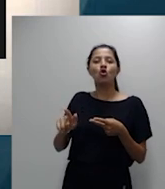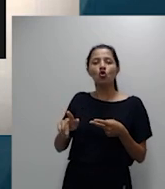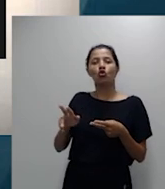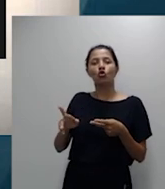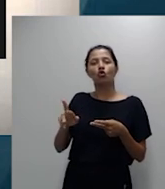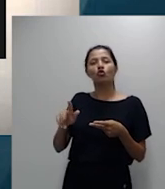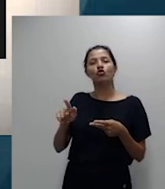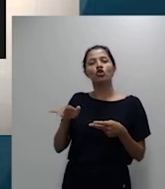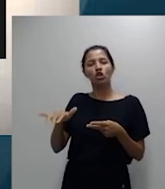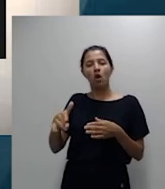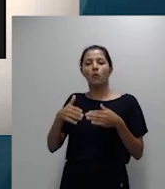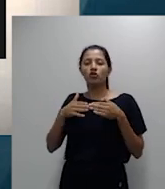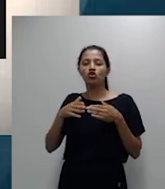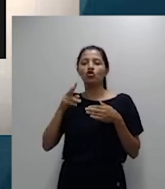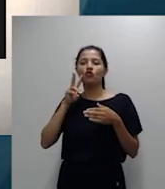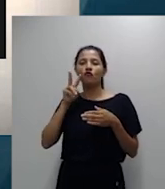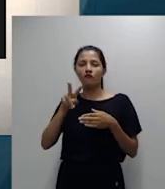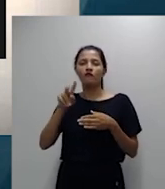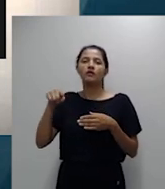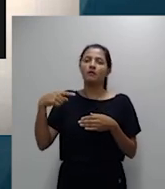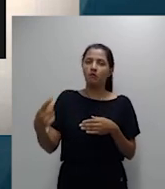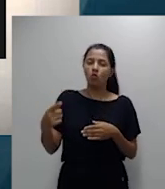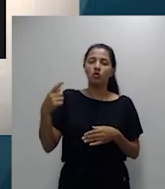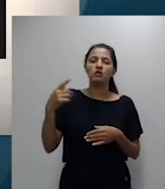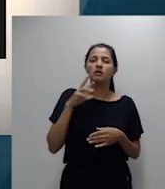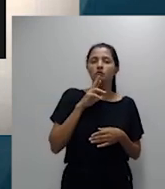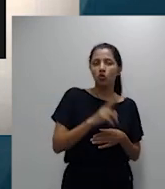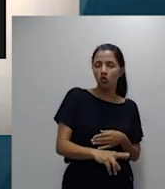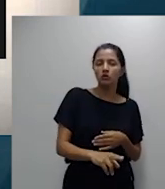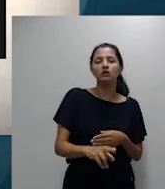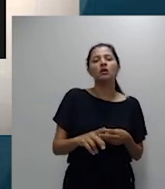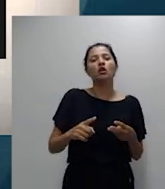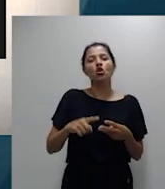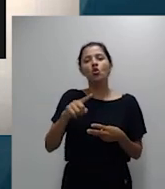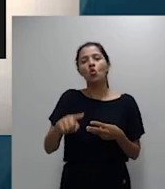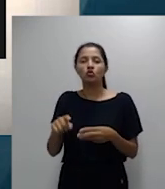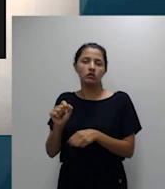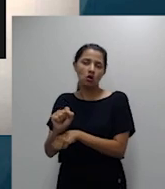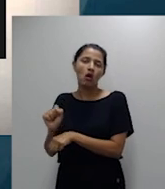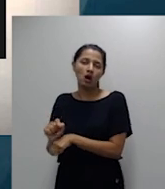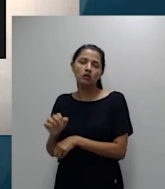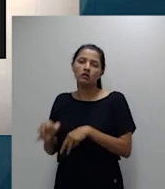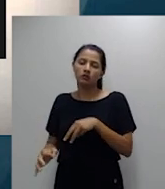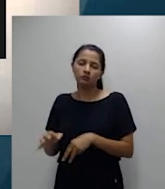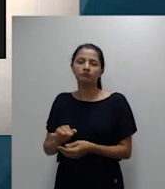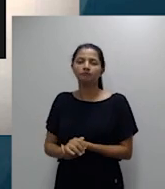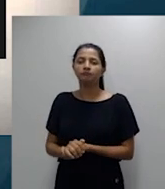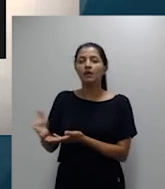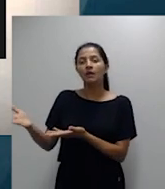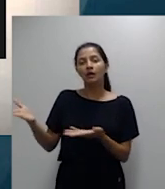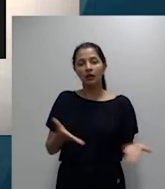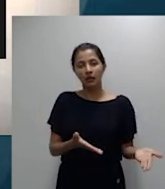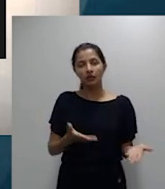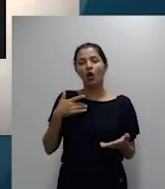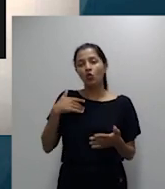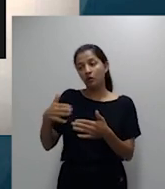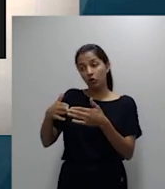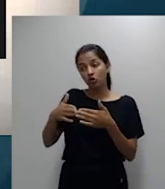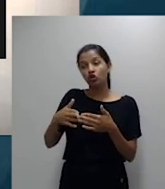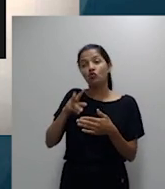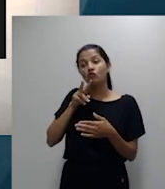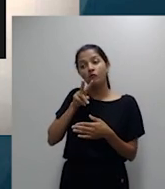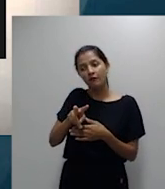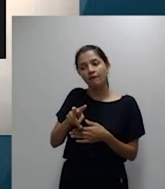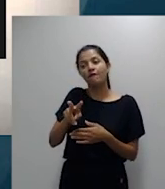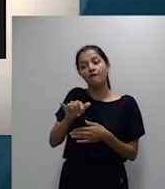aguardam pelos ministros Manuela errar Benedito Gonçalves e Sérgio kukina então com a palavra cirurgia você bota Vista